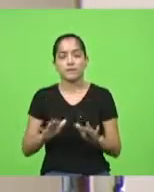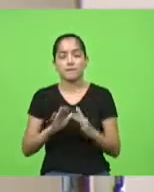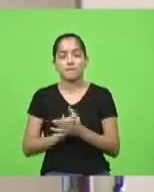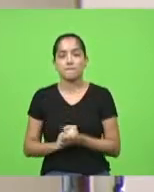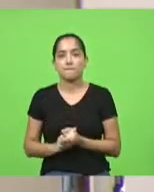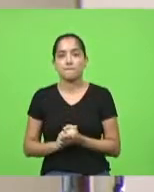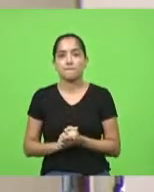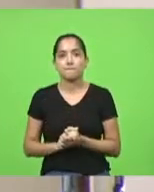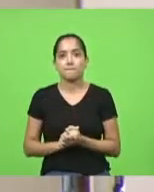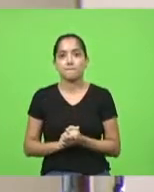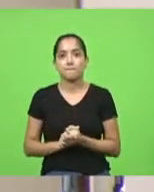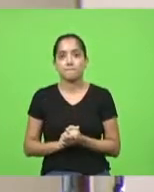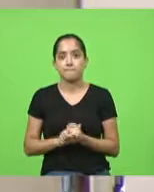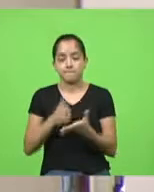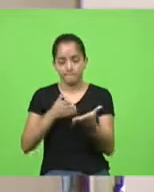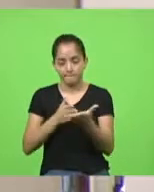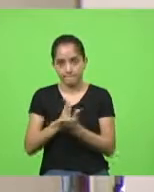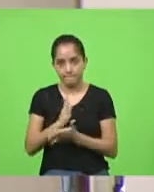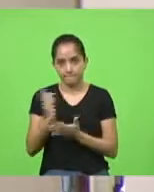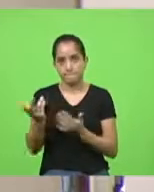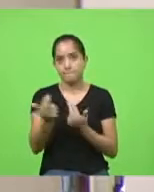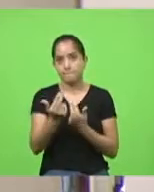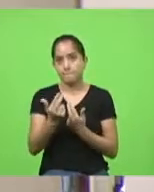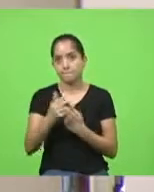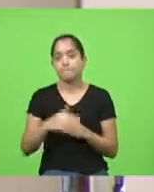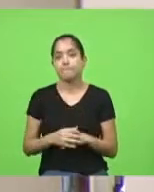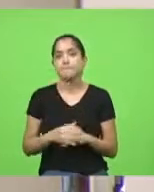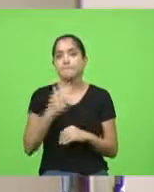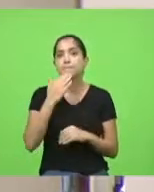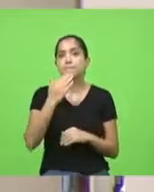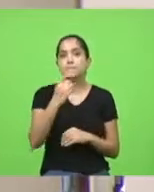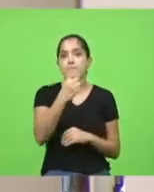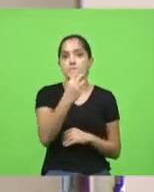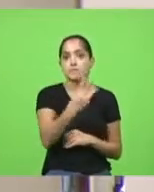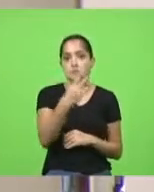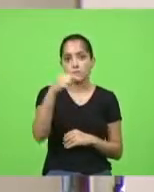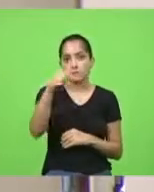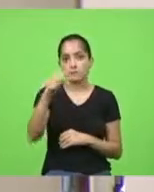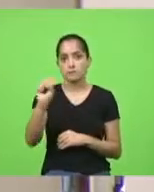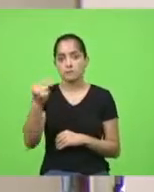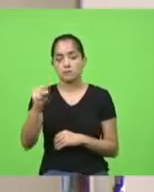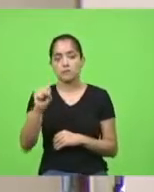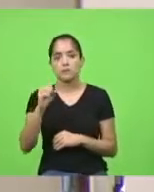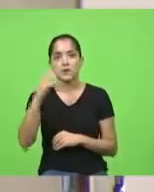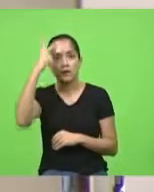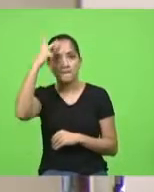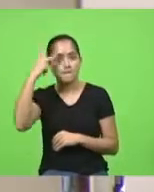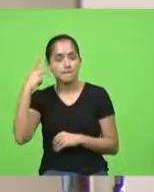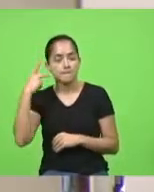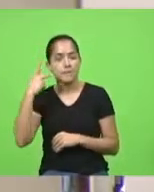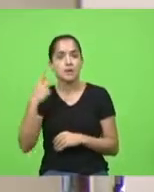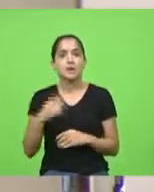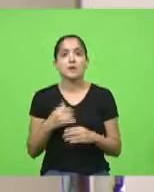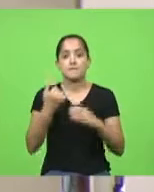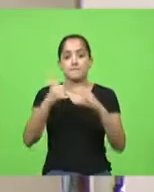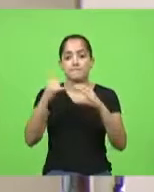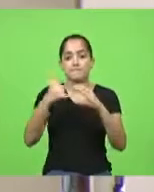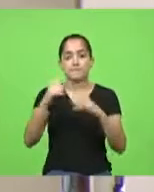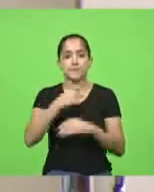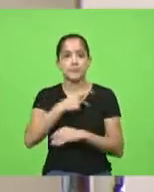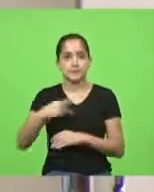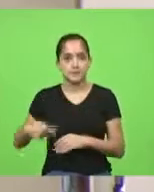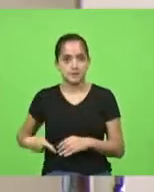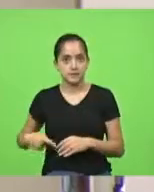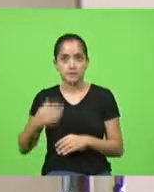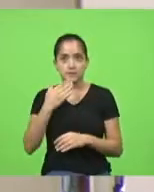permaneçam como se encontra. Aprovado por unanimidade. Requerimento 378, autor deputada Paulinha, solicitando a presidenta Celesc acerca